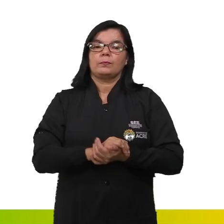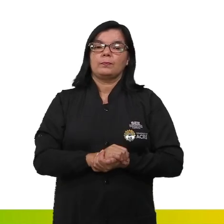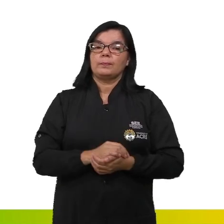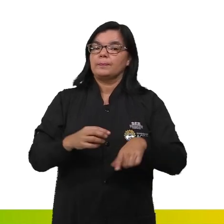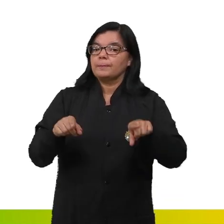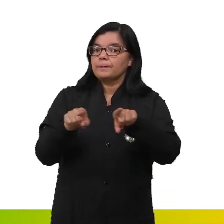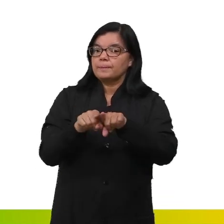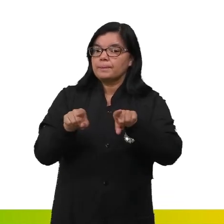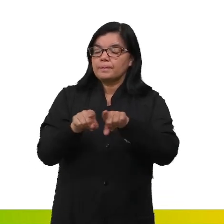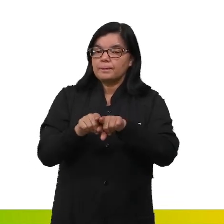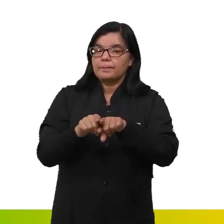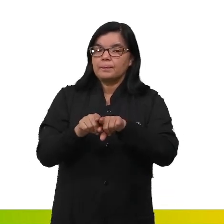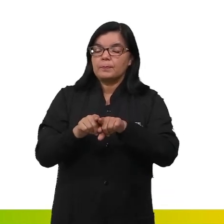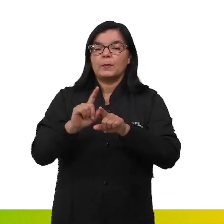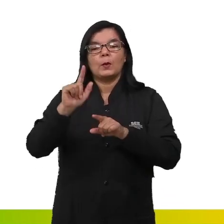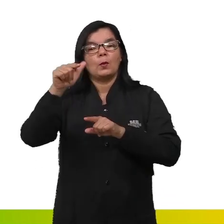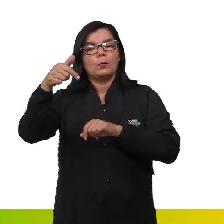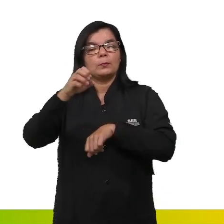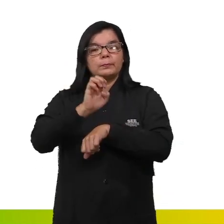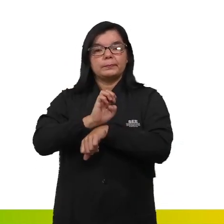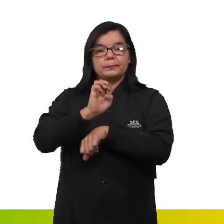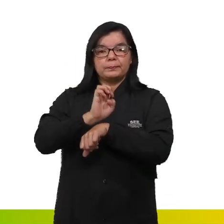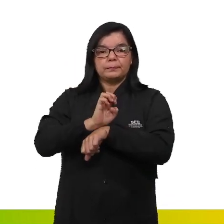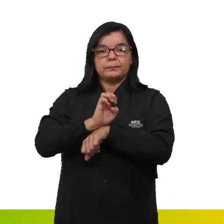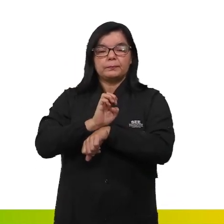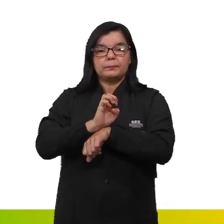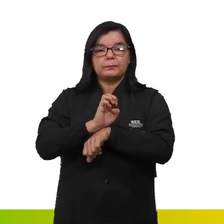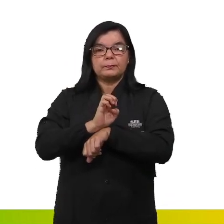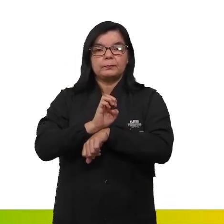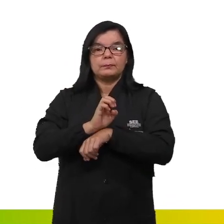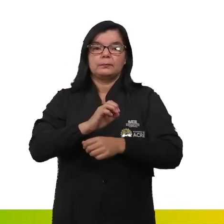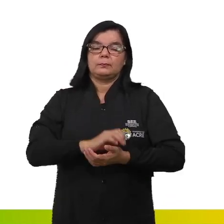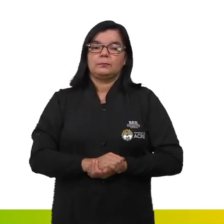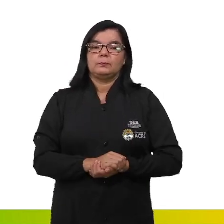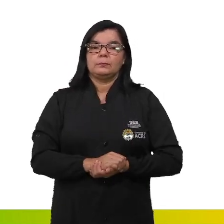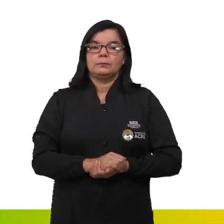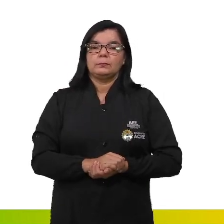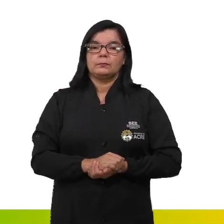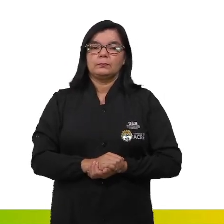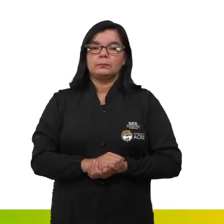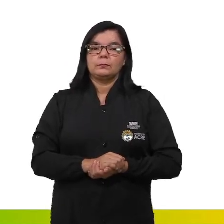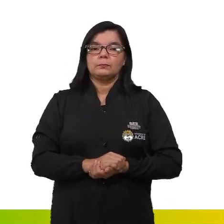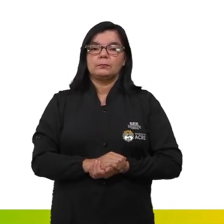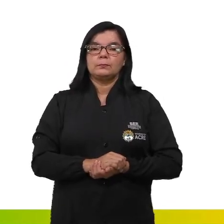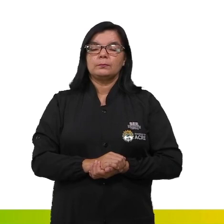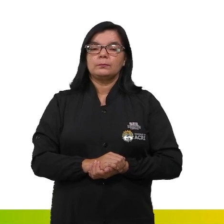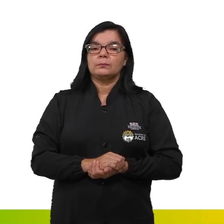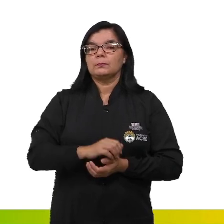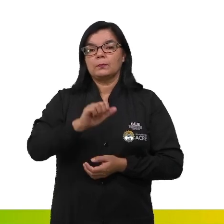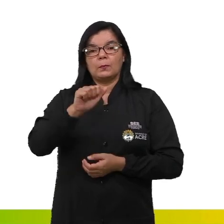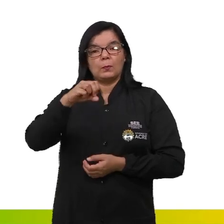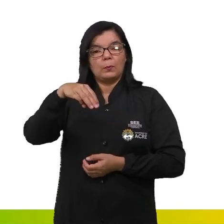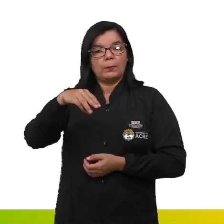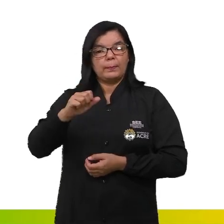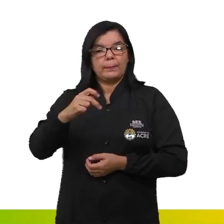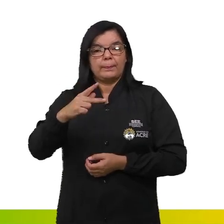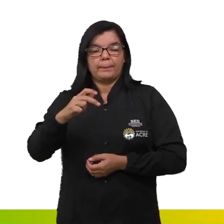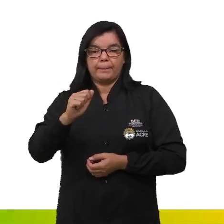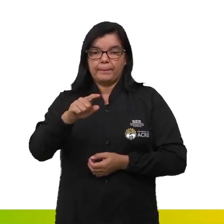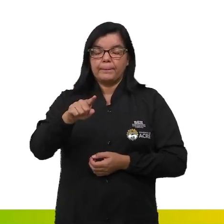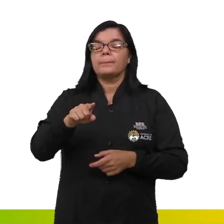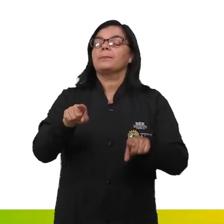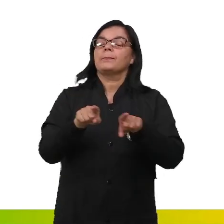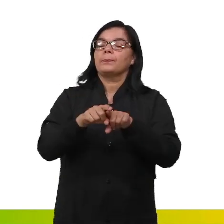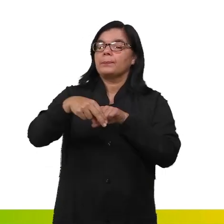até mesmo outros estados, pessoal, como Amapá, aqui também na região norte,